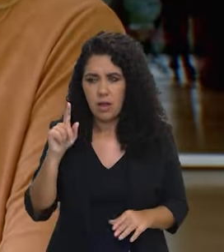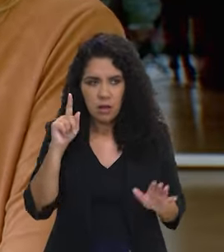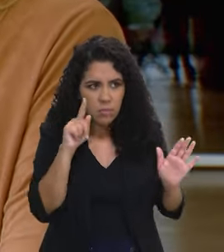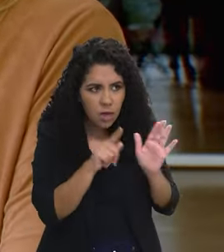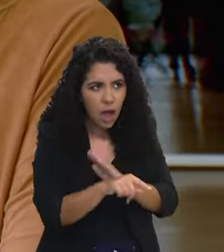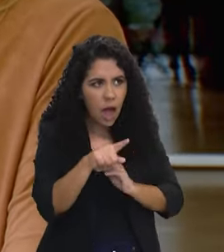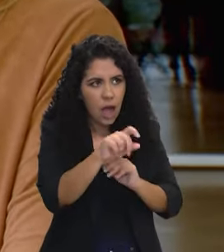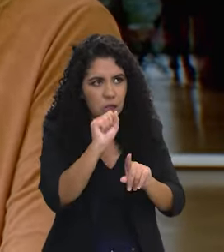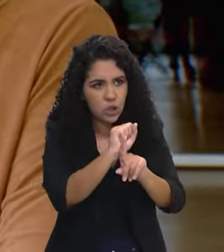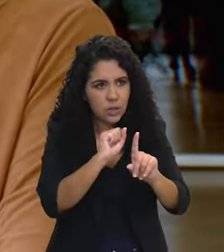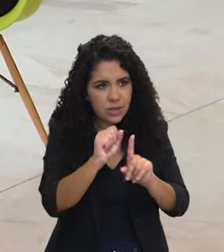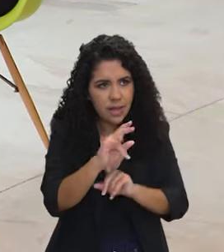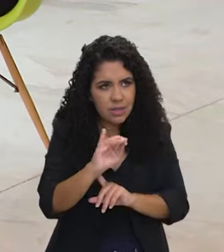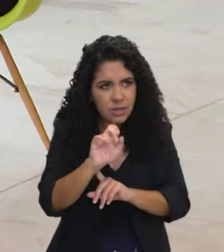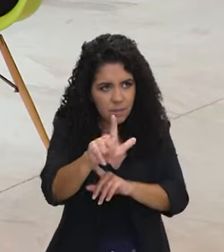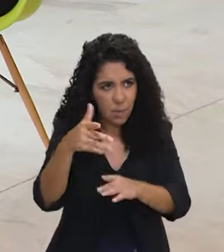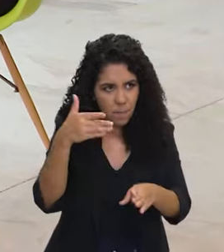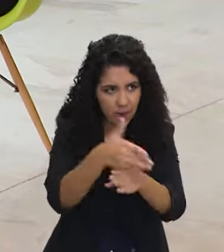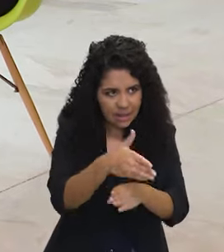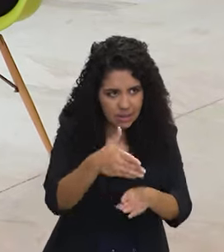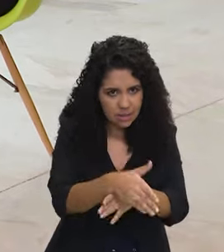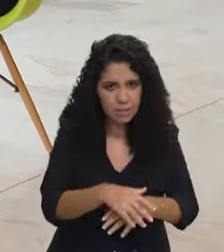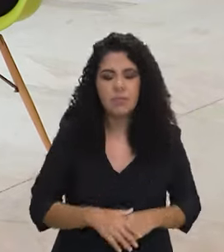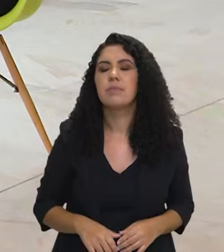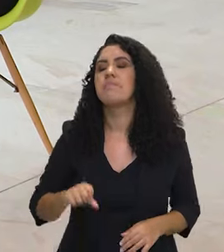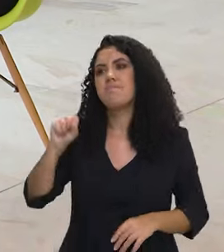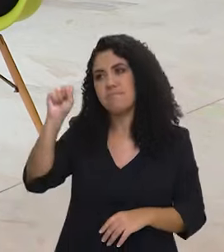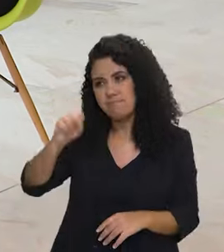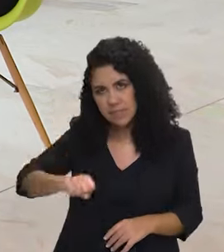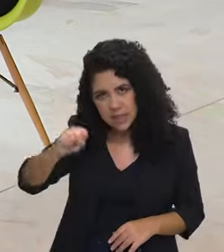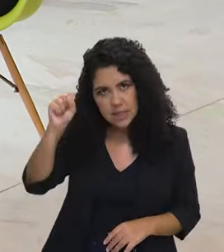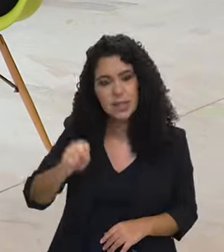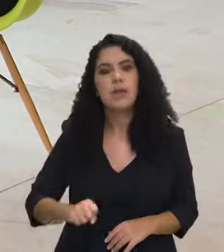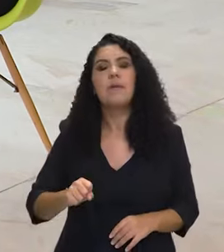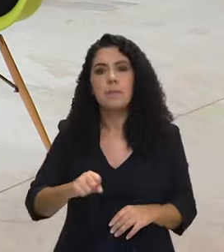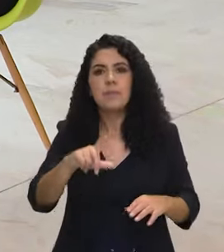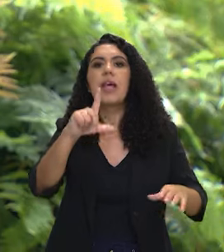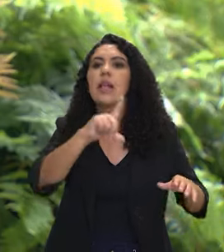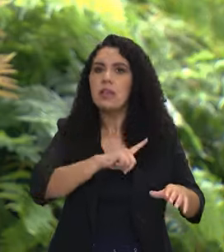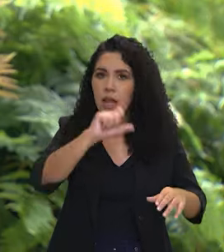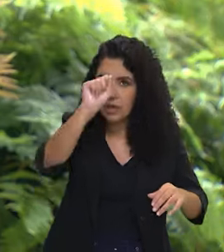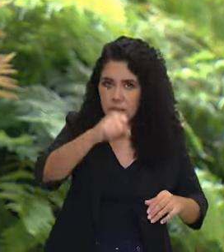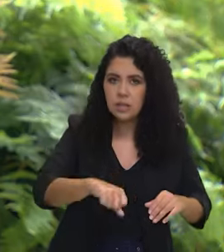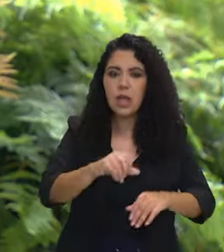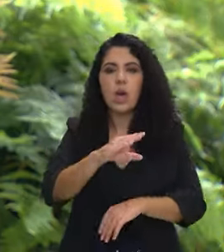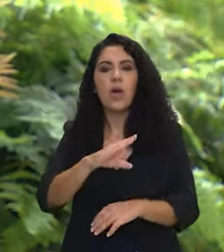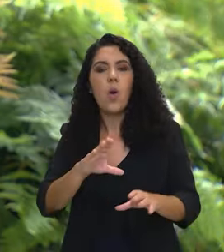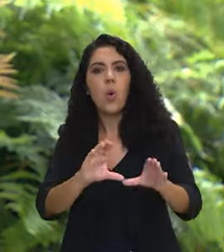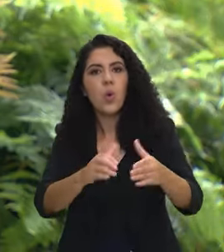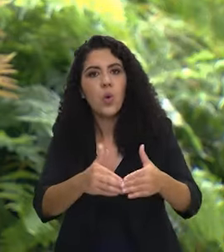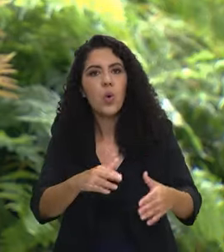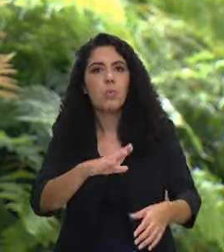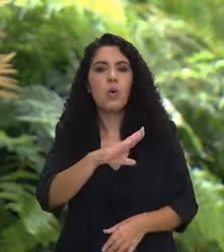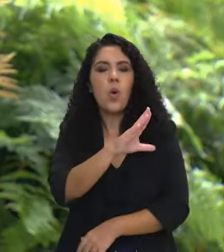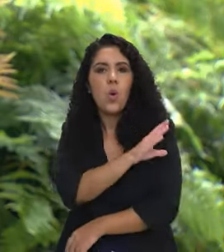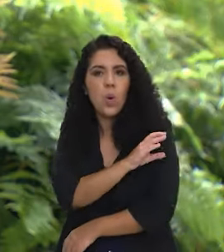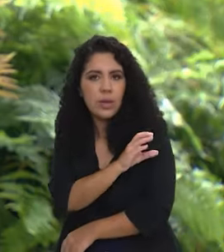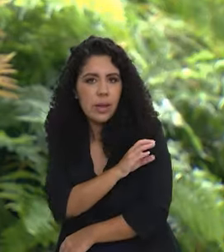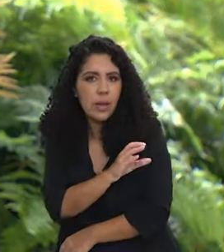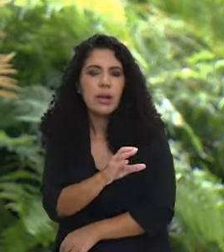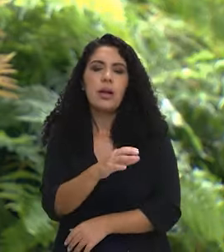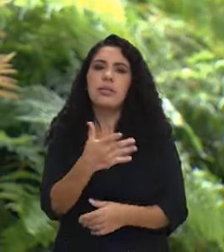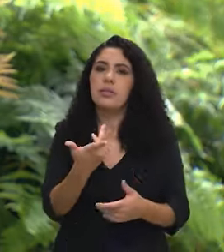tem participação? Sim, sim. Isso é feito pelo Ministério das Mulheres, em coordenação com outros ministérios. Nós teremos